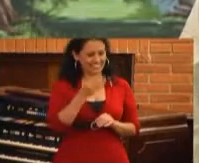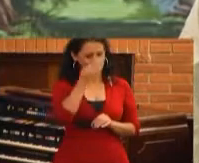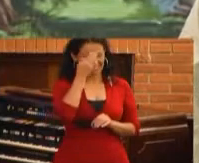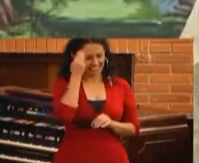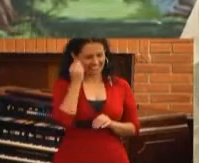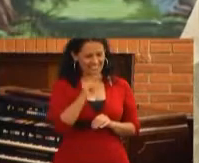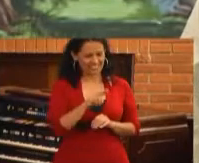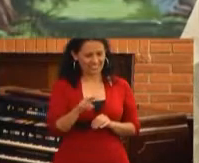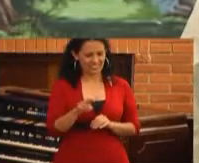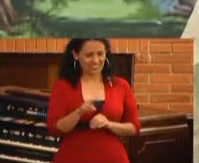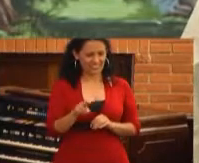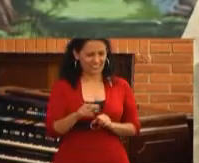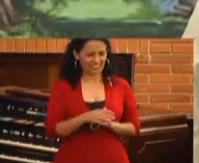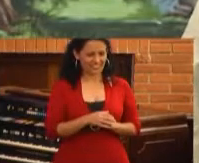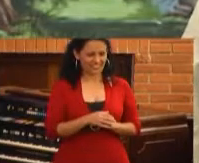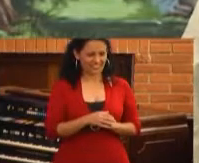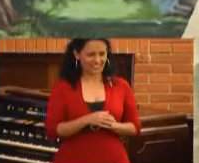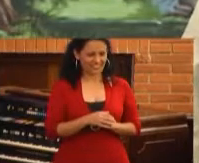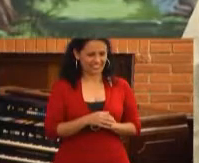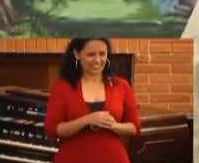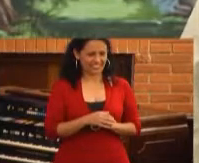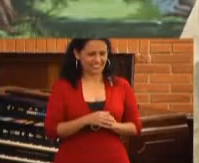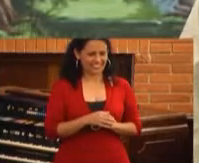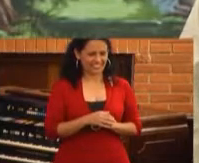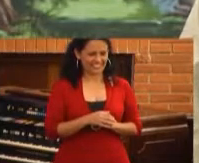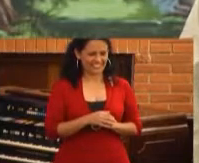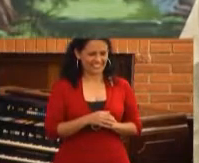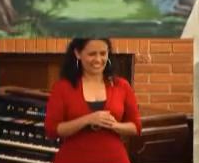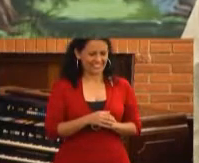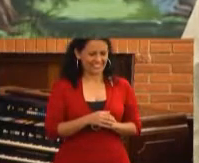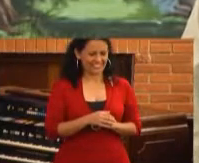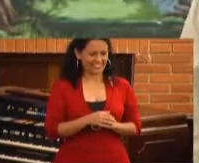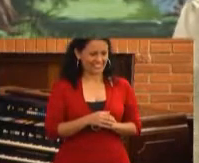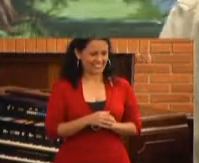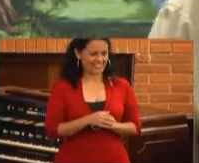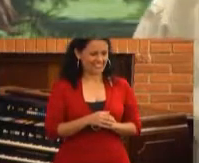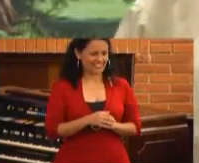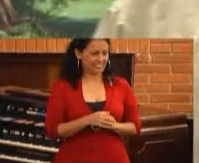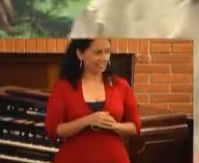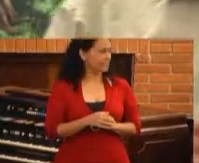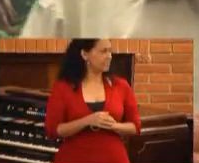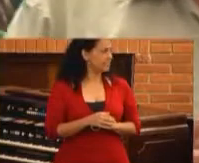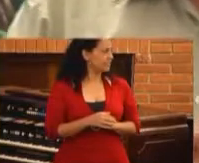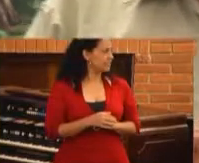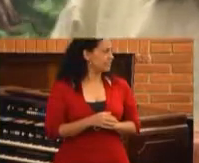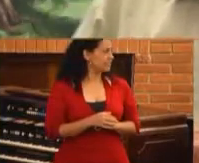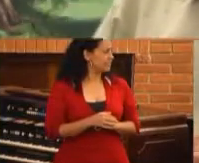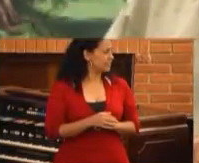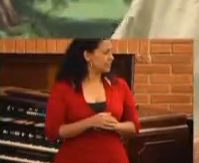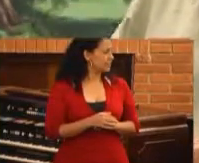É uma palavra que começa com I, mas não acho.